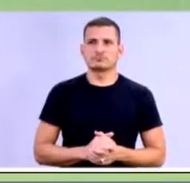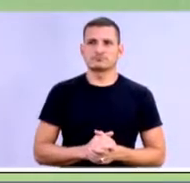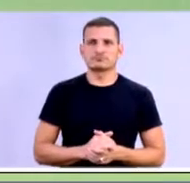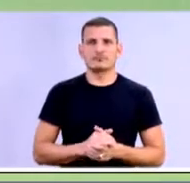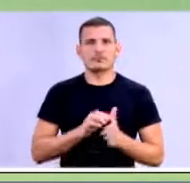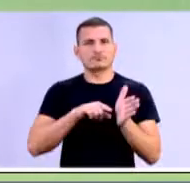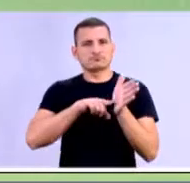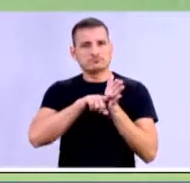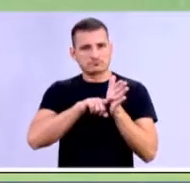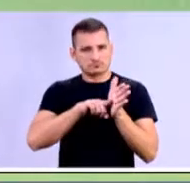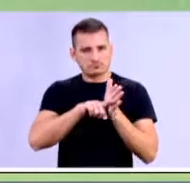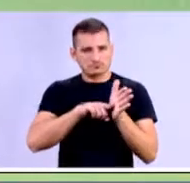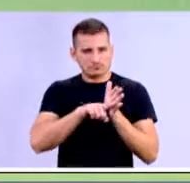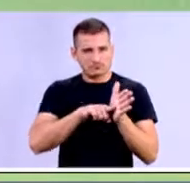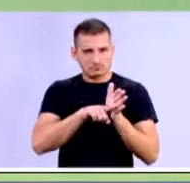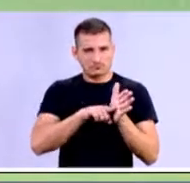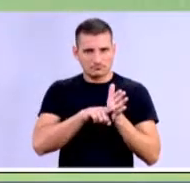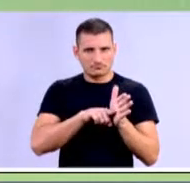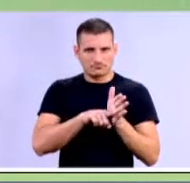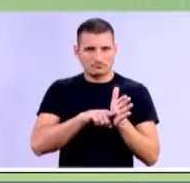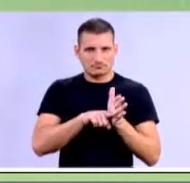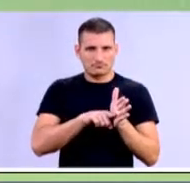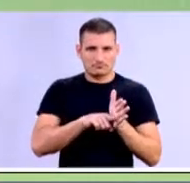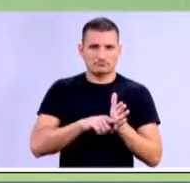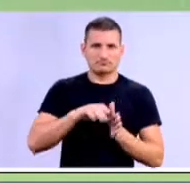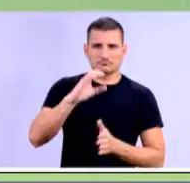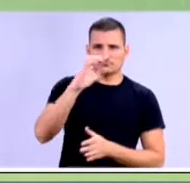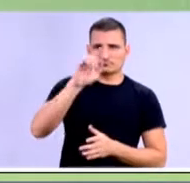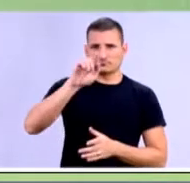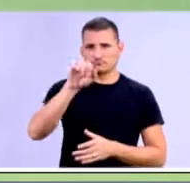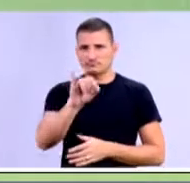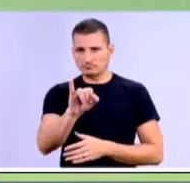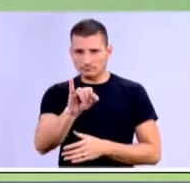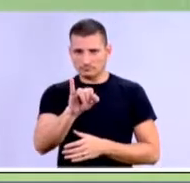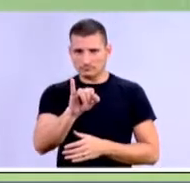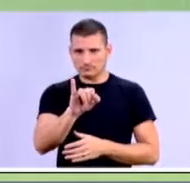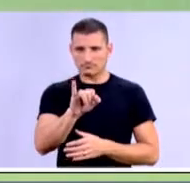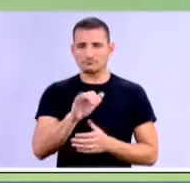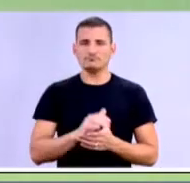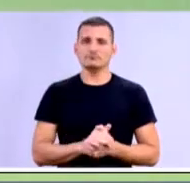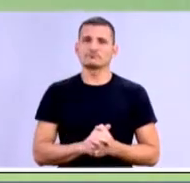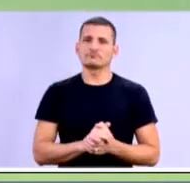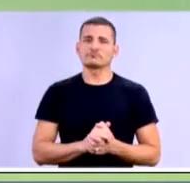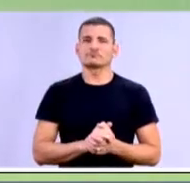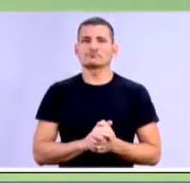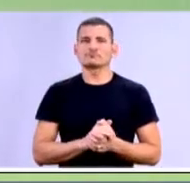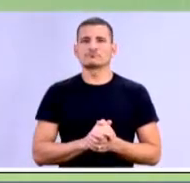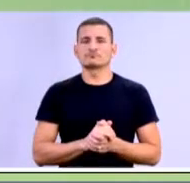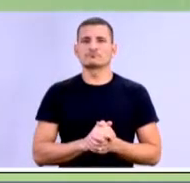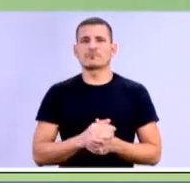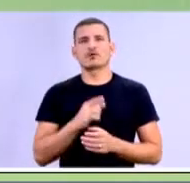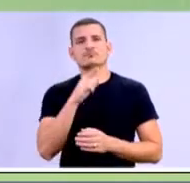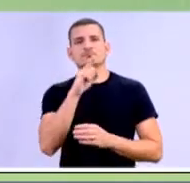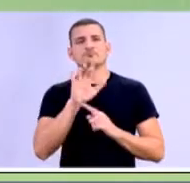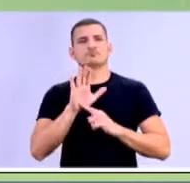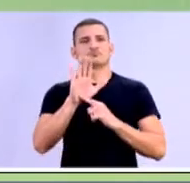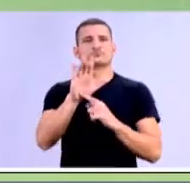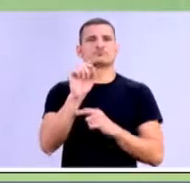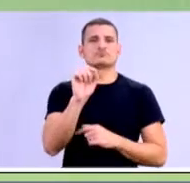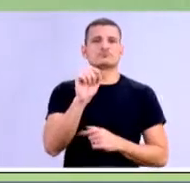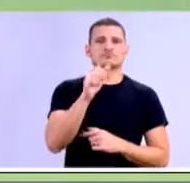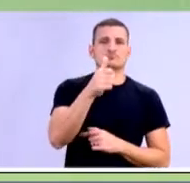na pesquisa do CGI. Ele demonstra que 17%